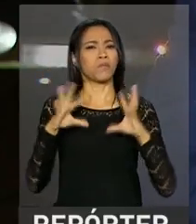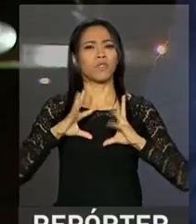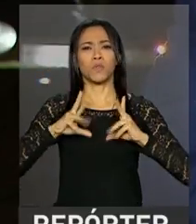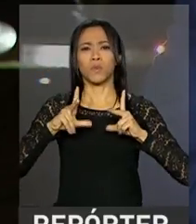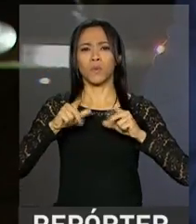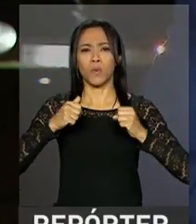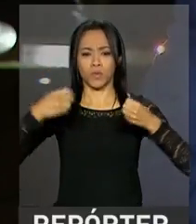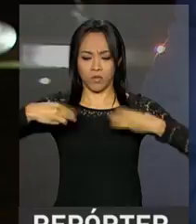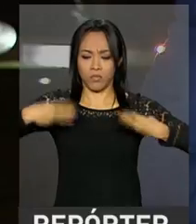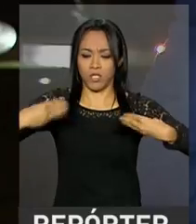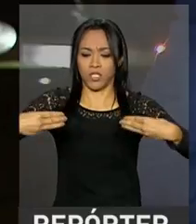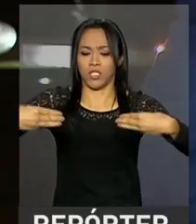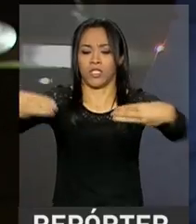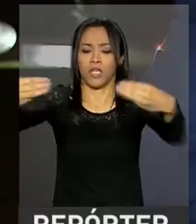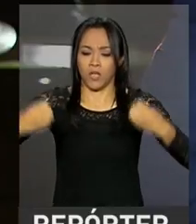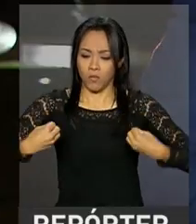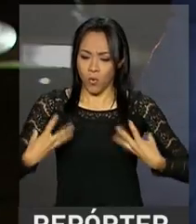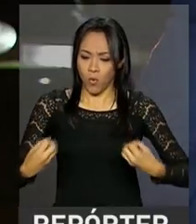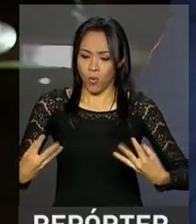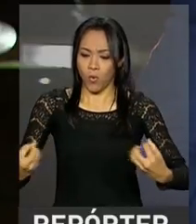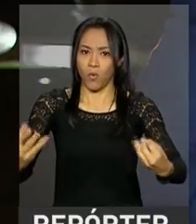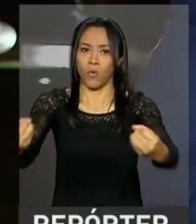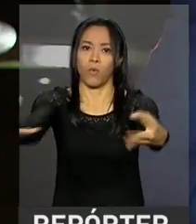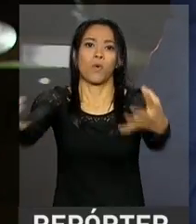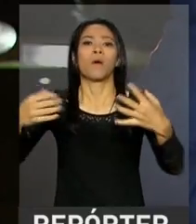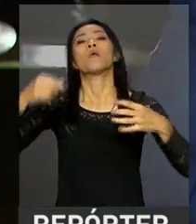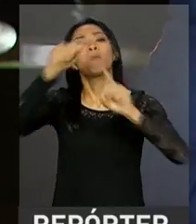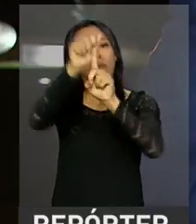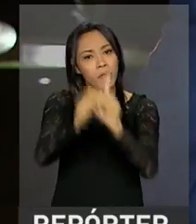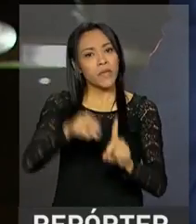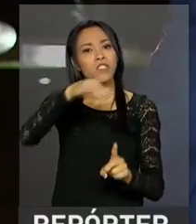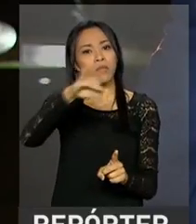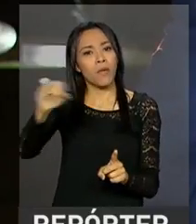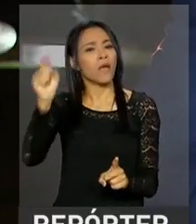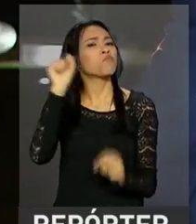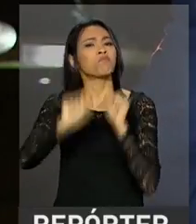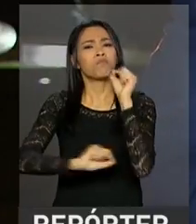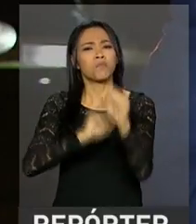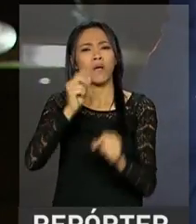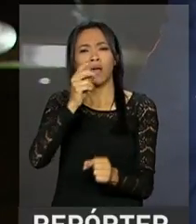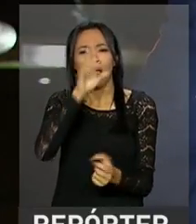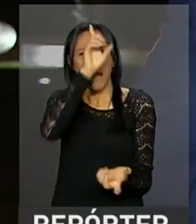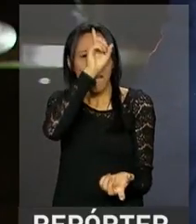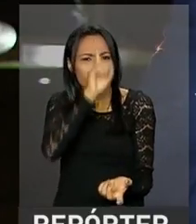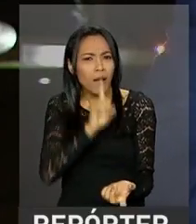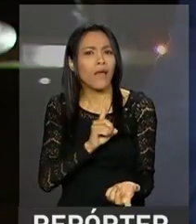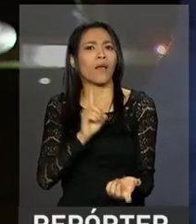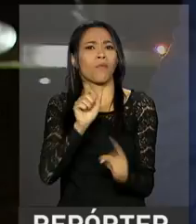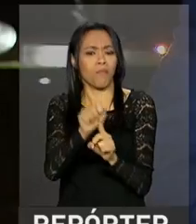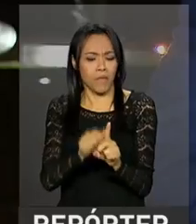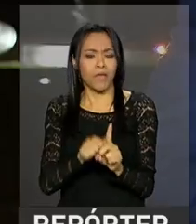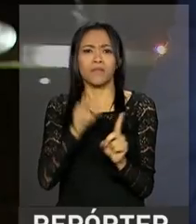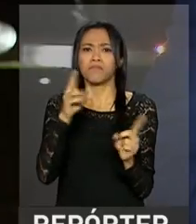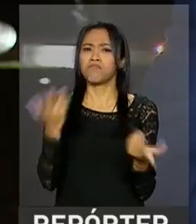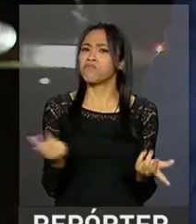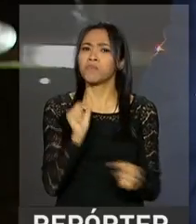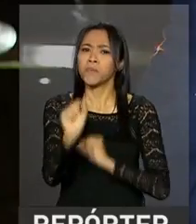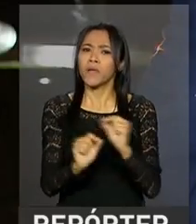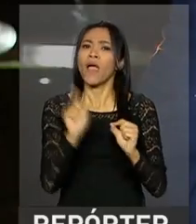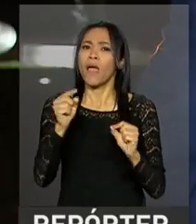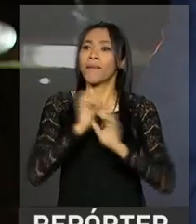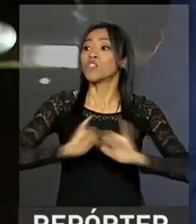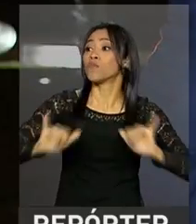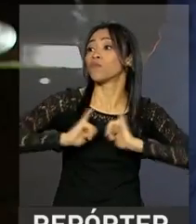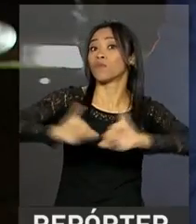ministérios ficar assim durante todo o mês de maio em alusão ao maio amarelo uma campanha de conscientização sobre